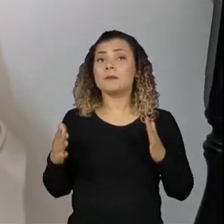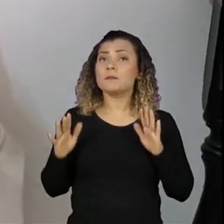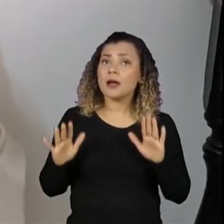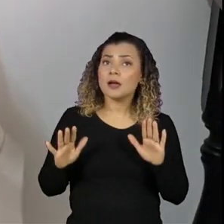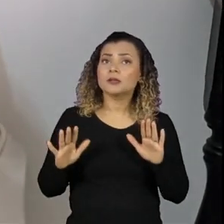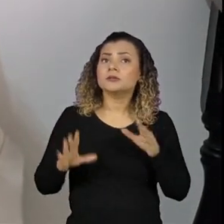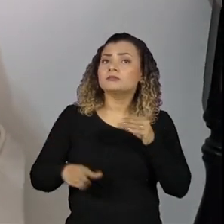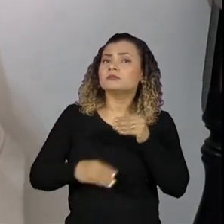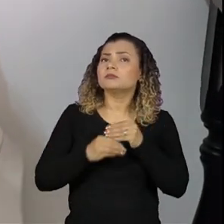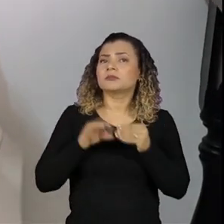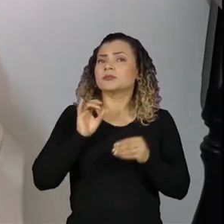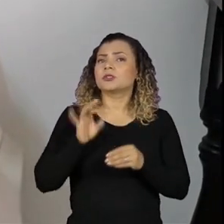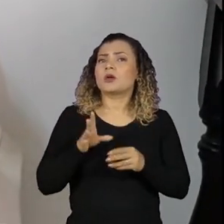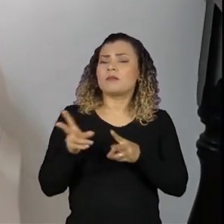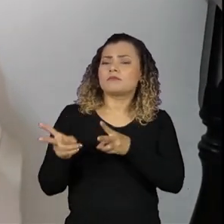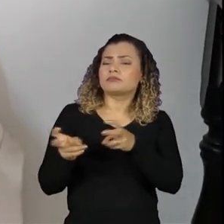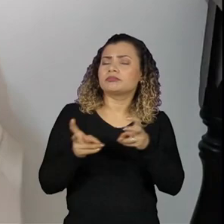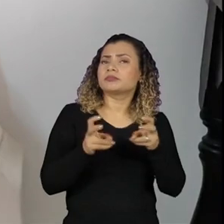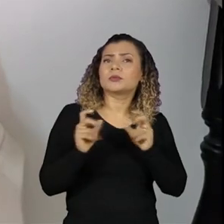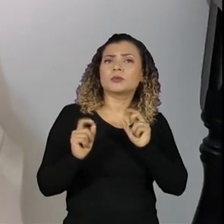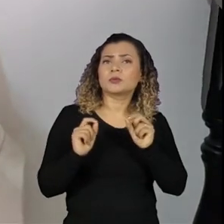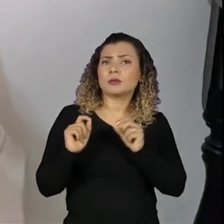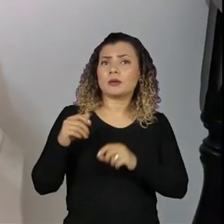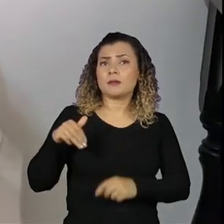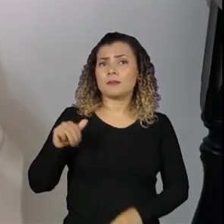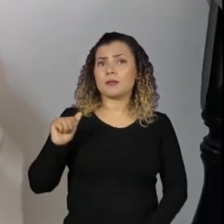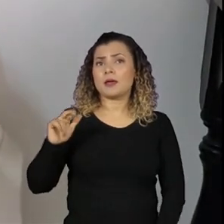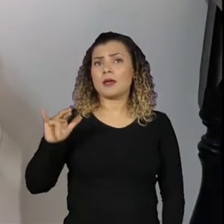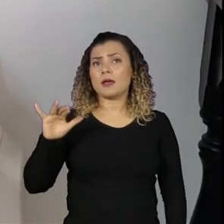vou observar, no caso